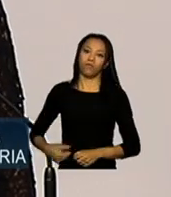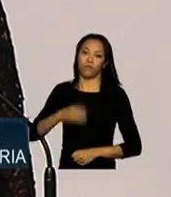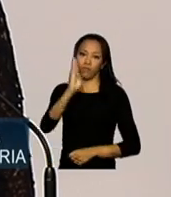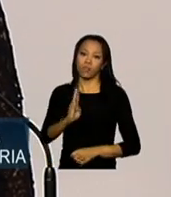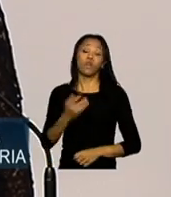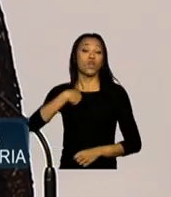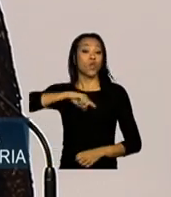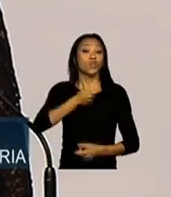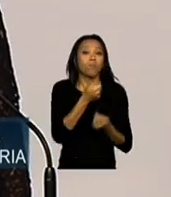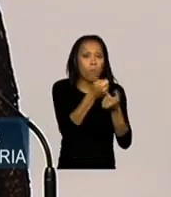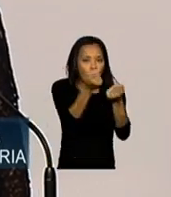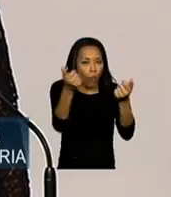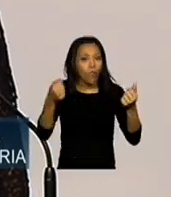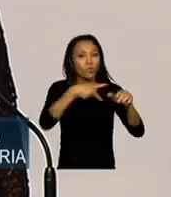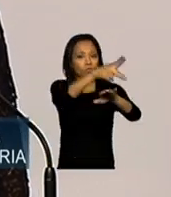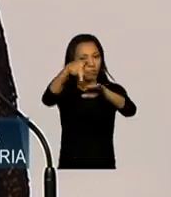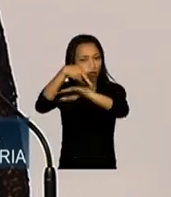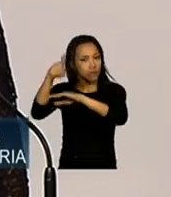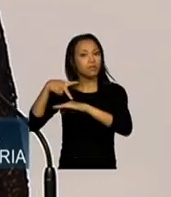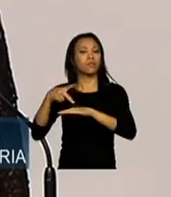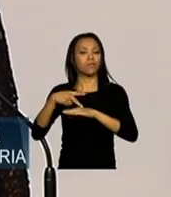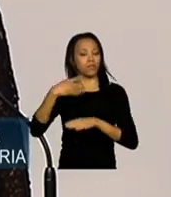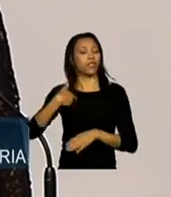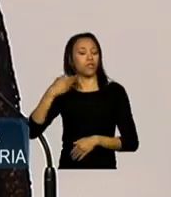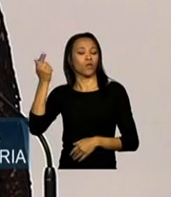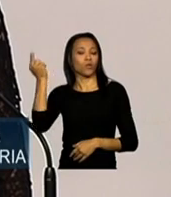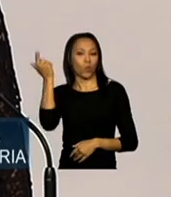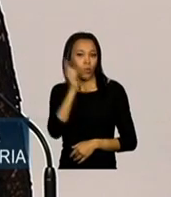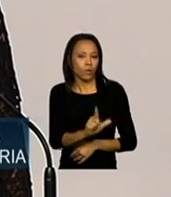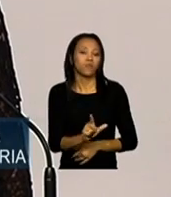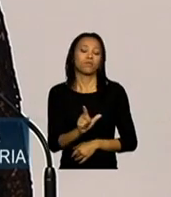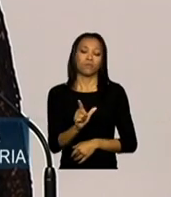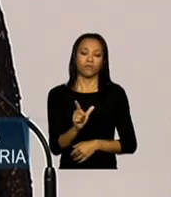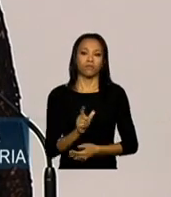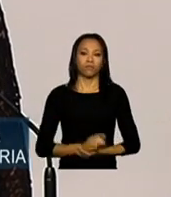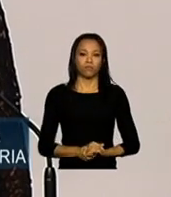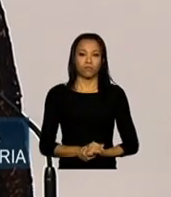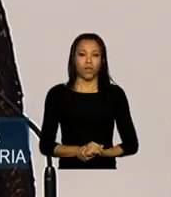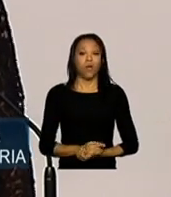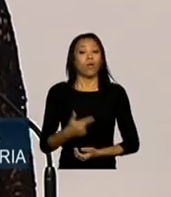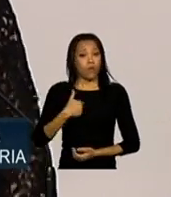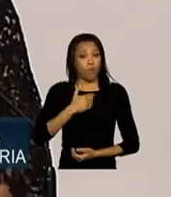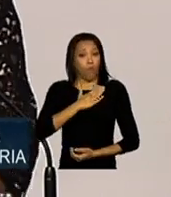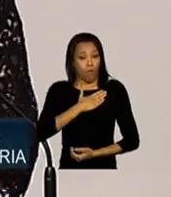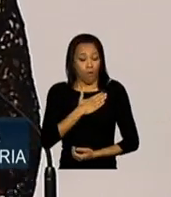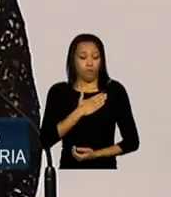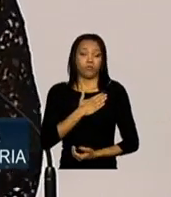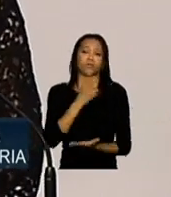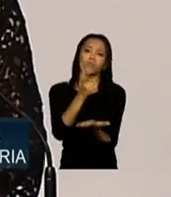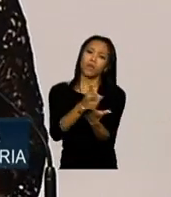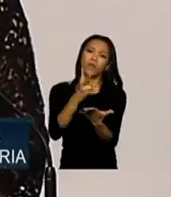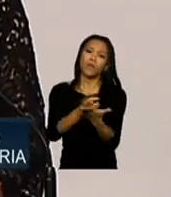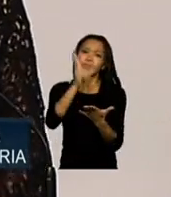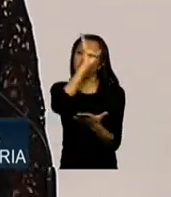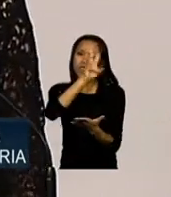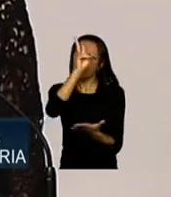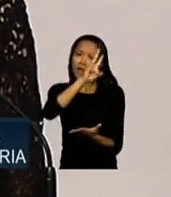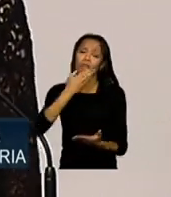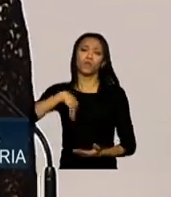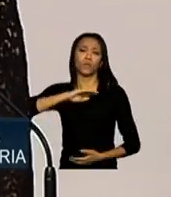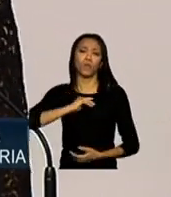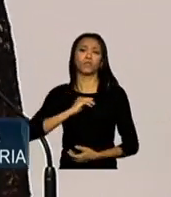poucos países que registram superávit fiscal. Gosto sempre de lembrar que nossa dívida